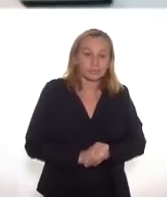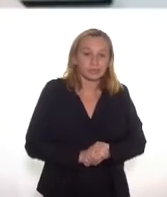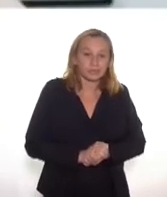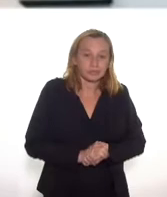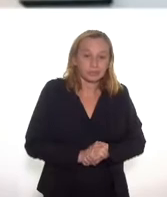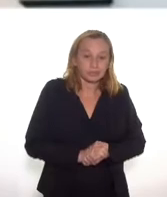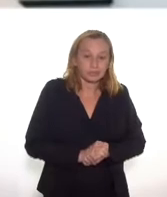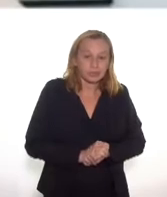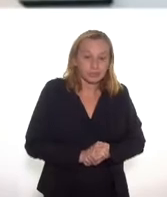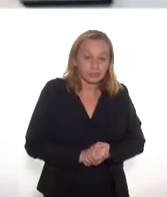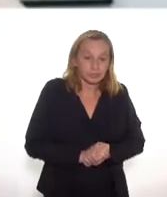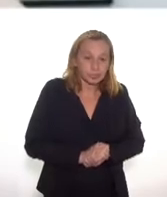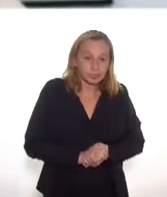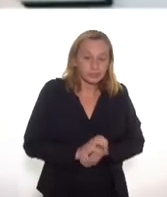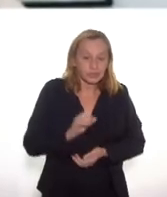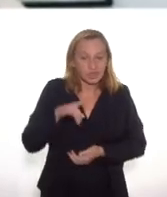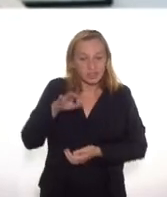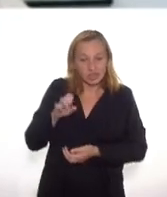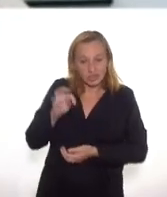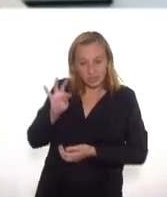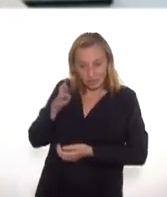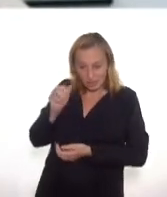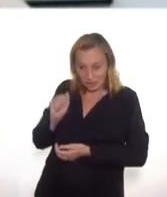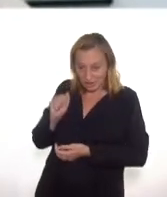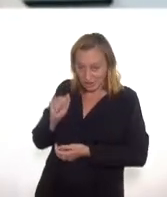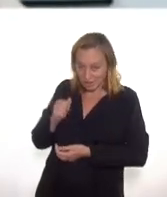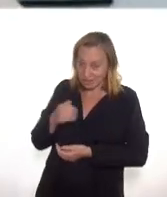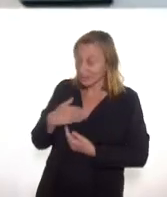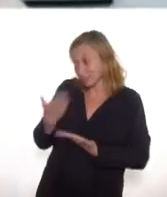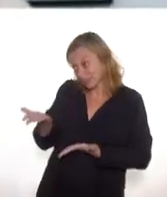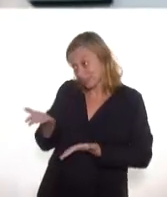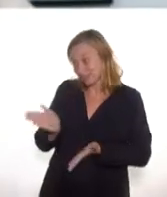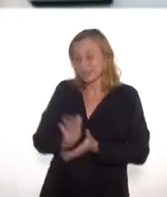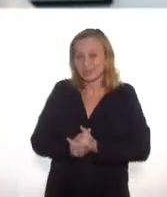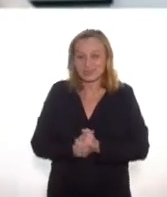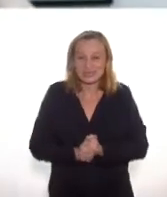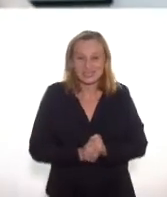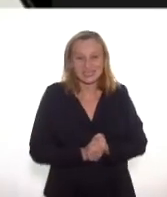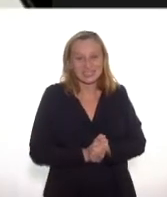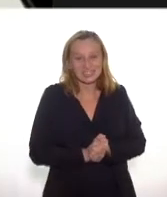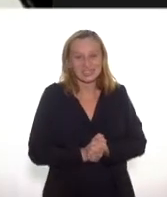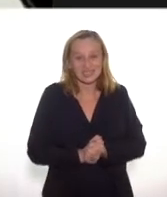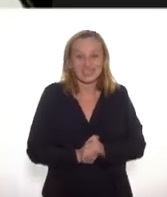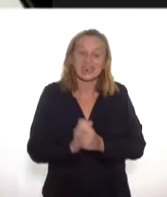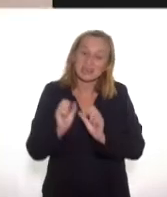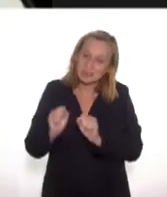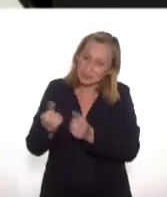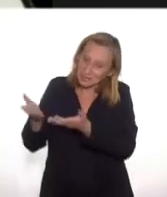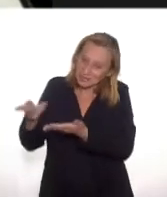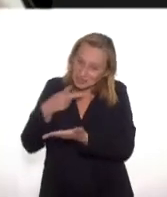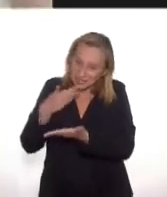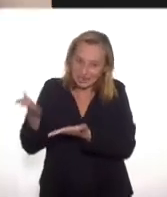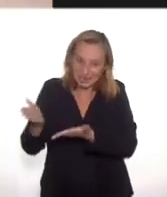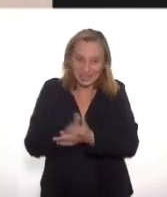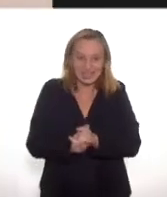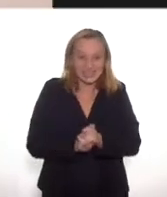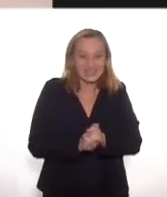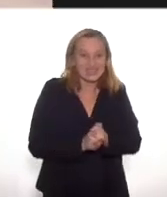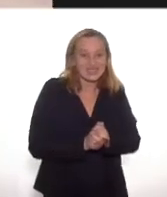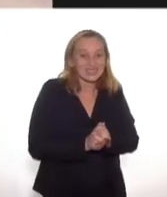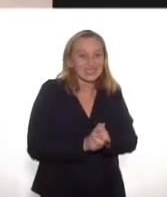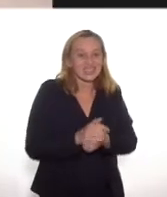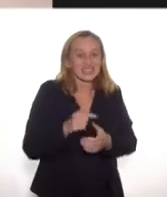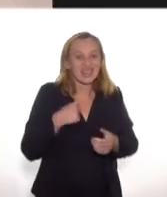Tá, Alexandre Freixo, Vossa Excelência, tem sempre prioridade. Se quiser falar, pode ficar 100%... É só porque eu estou